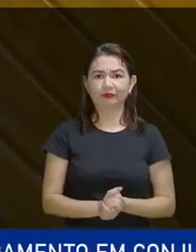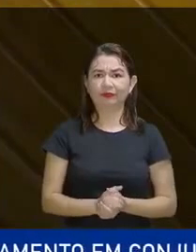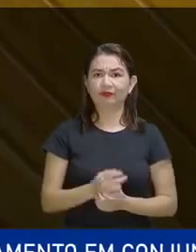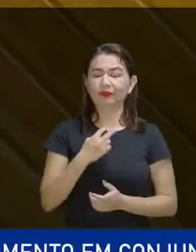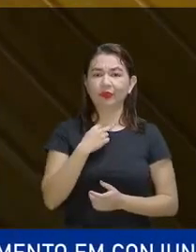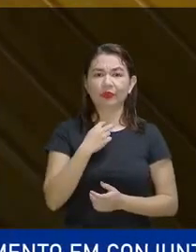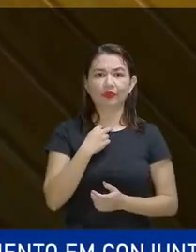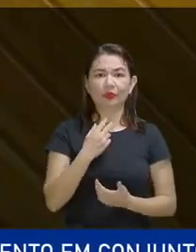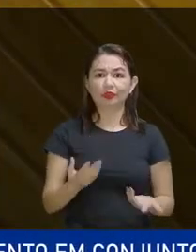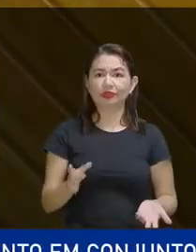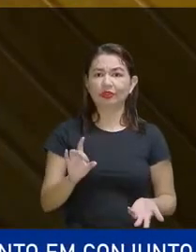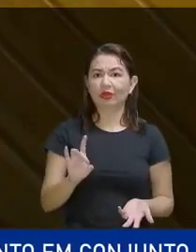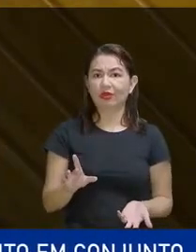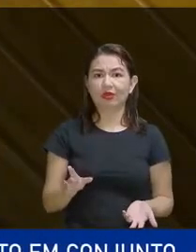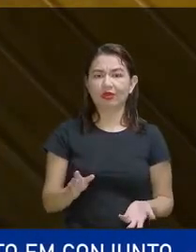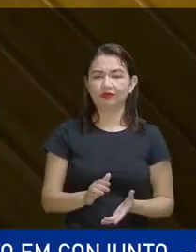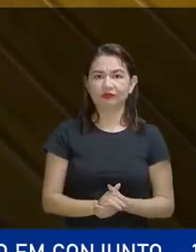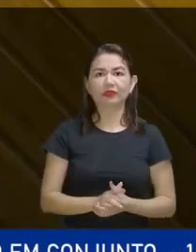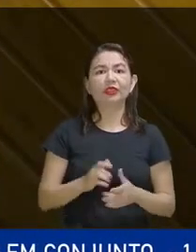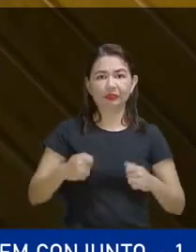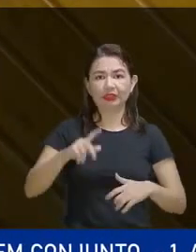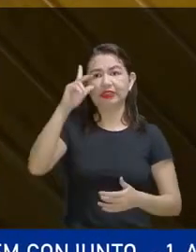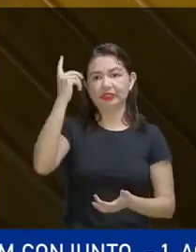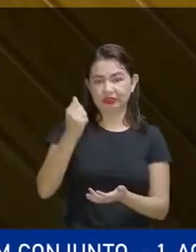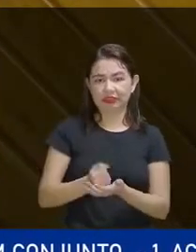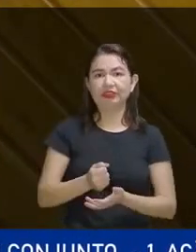pós-cedida de decisão judicial.